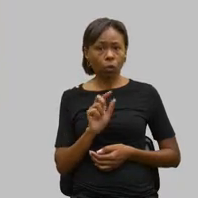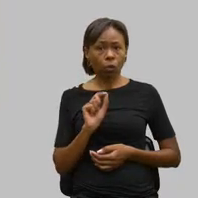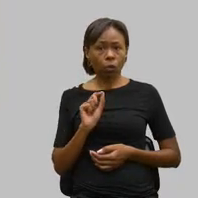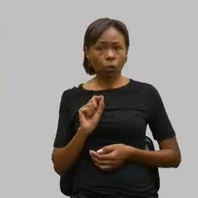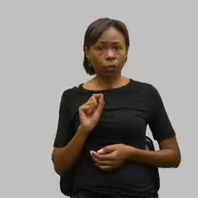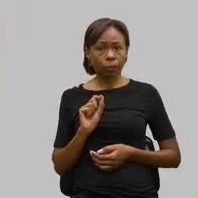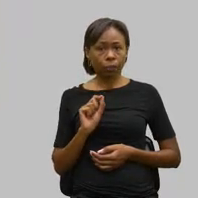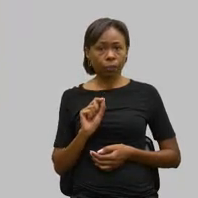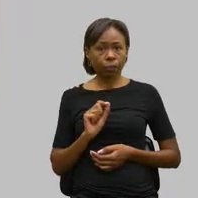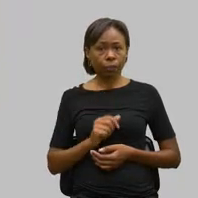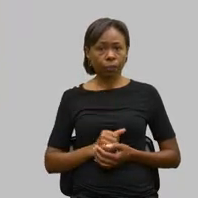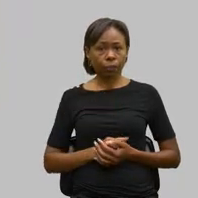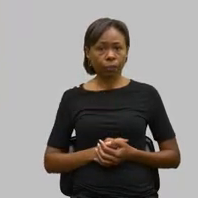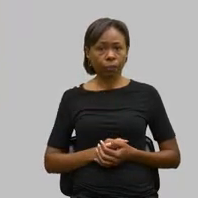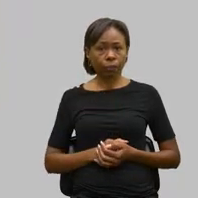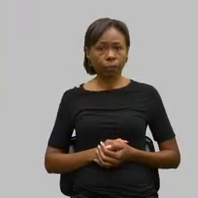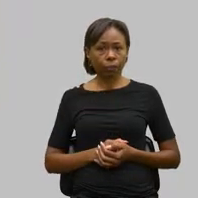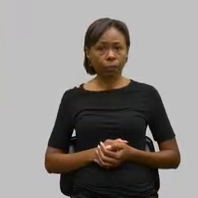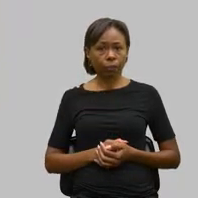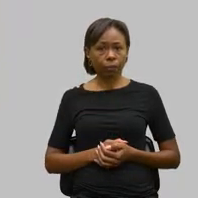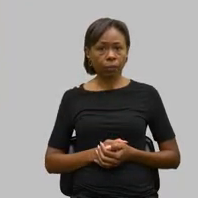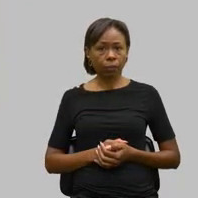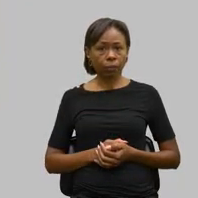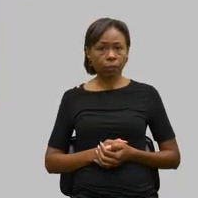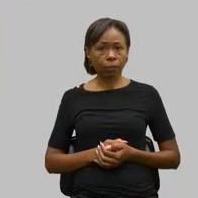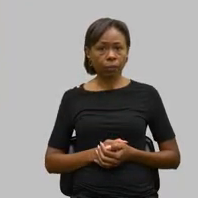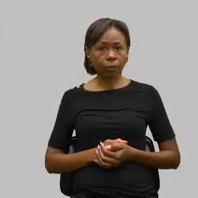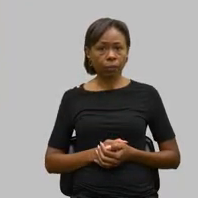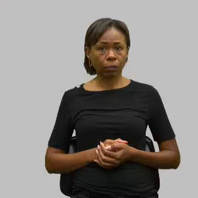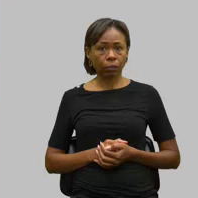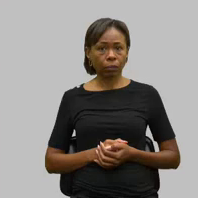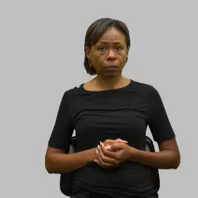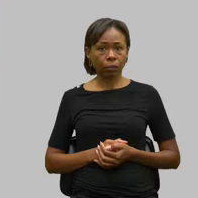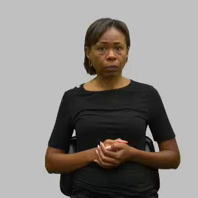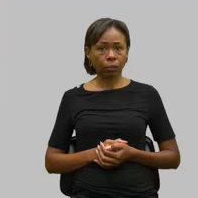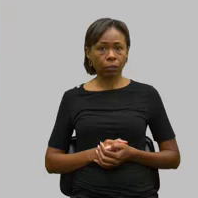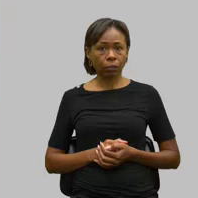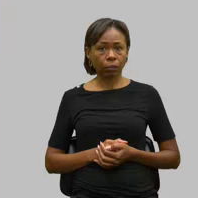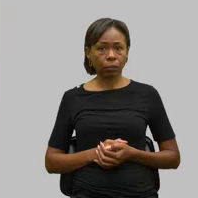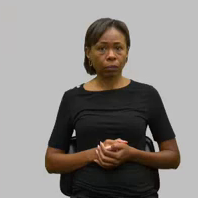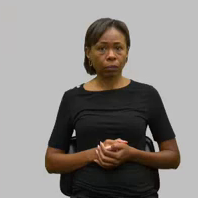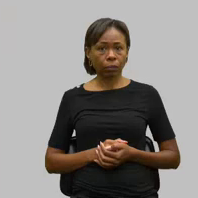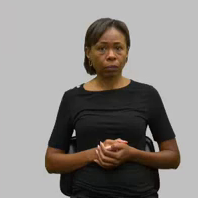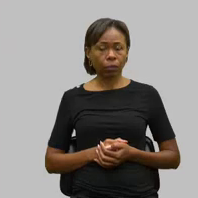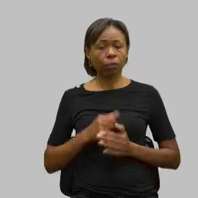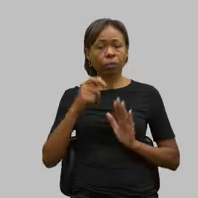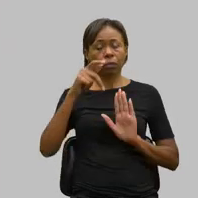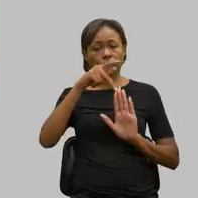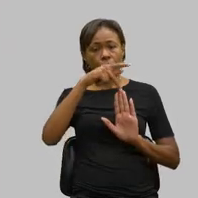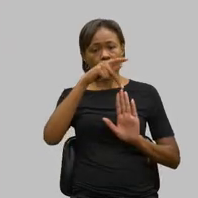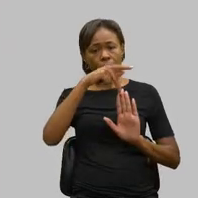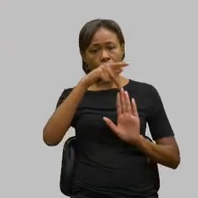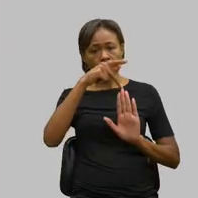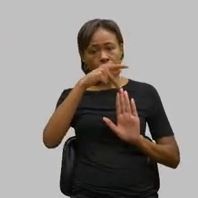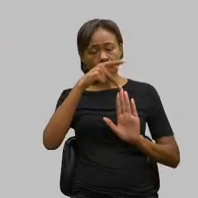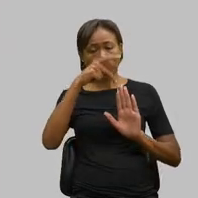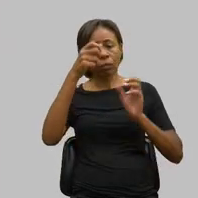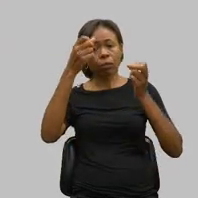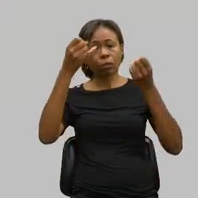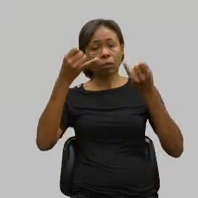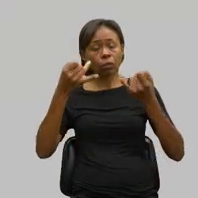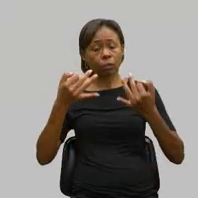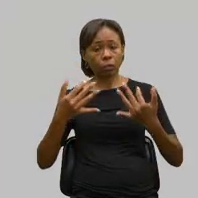a portaria falando sobre as questões, principalmente das